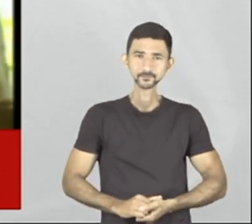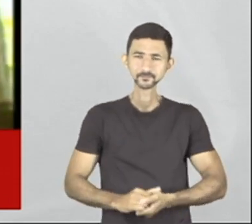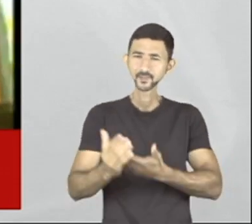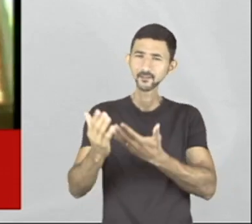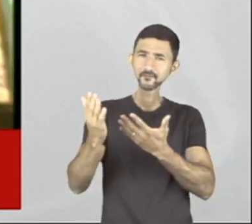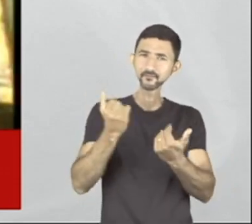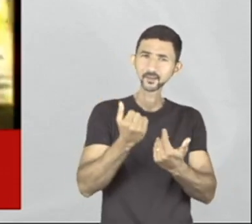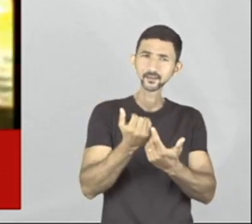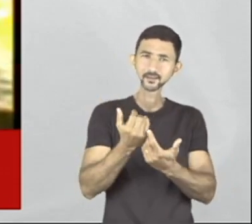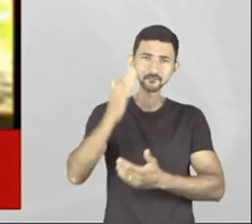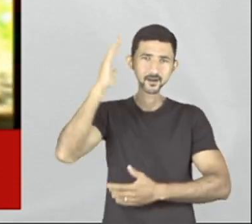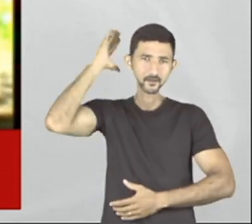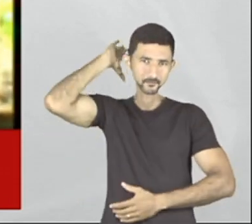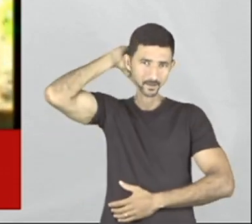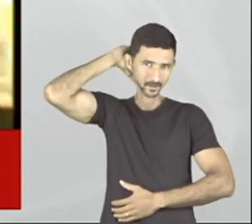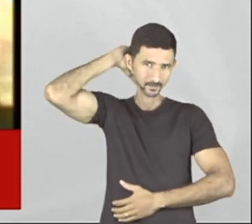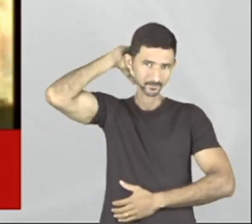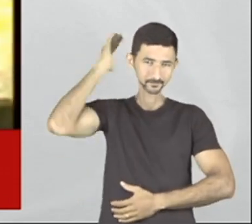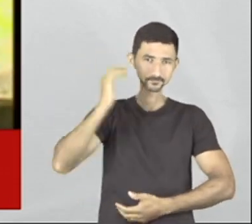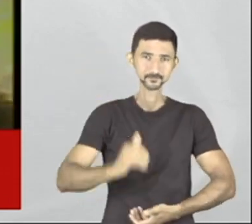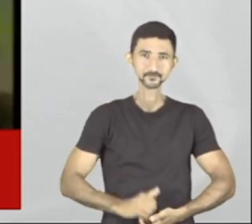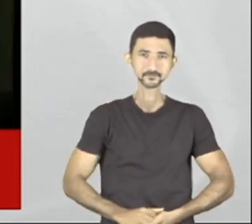Venha para o Pará.